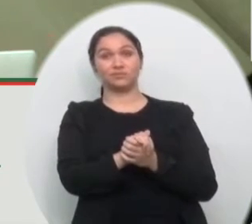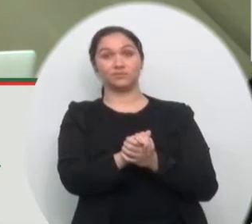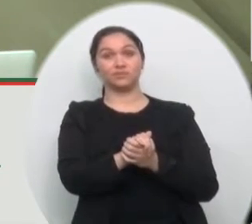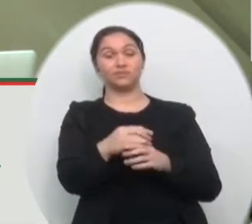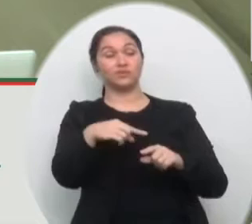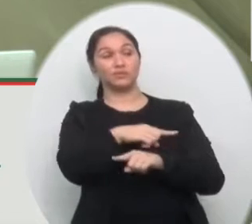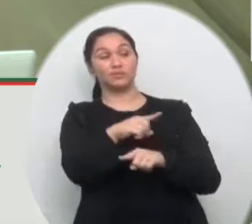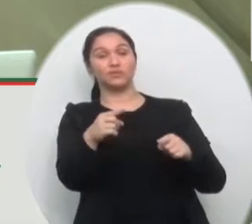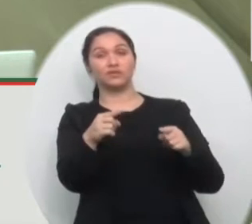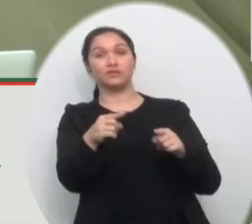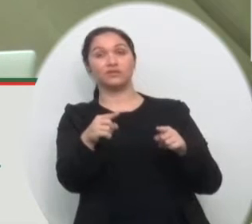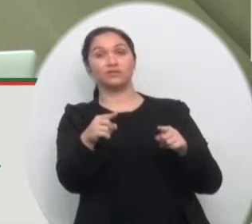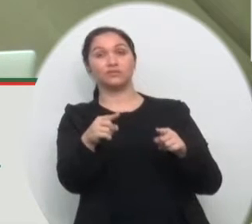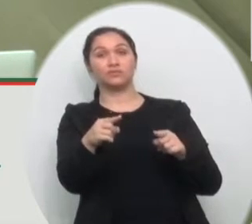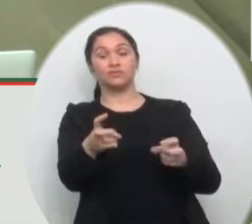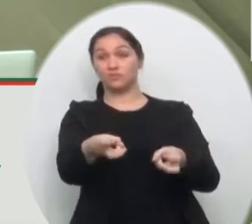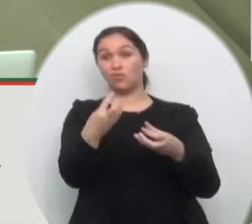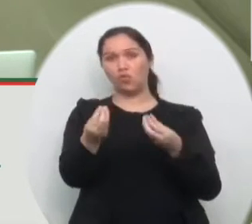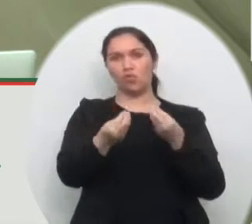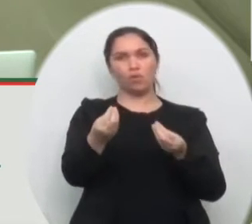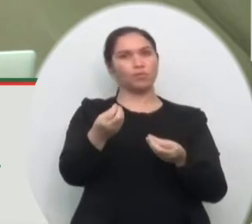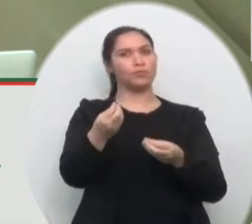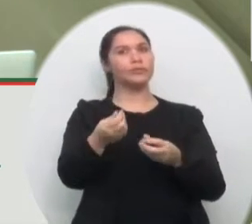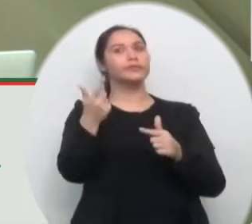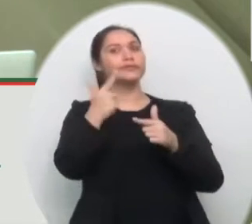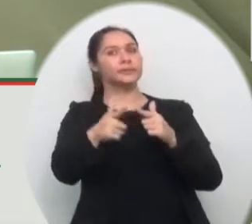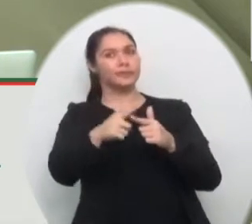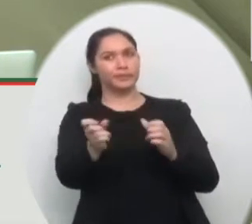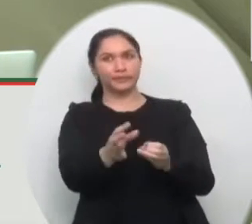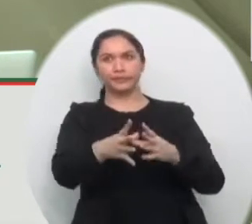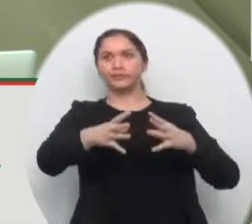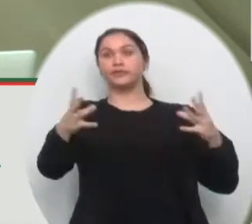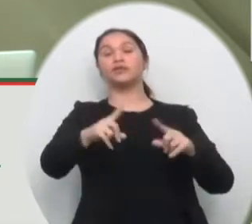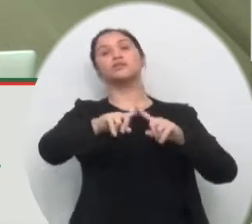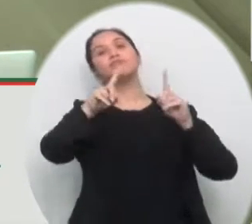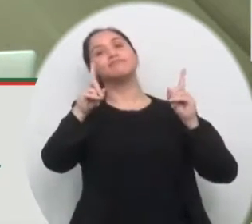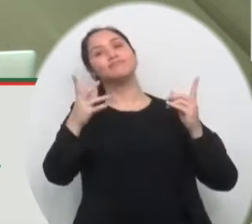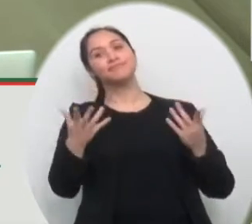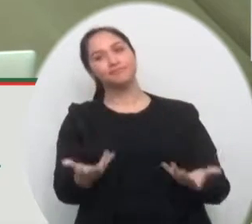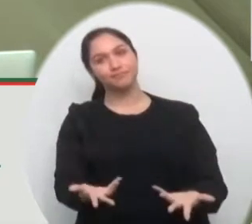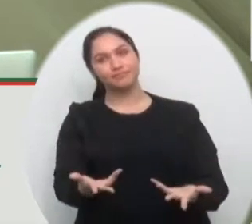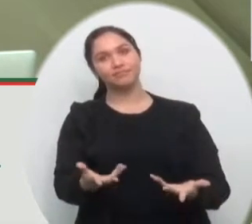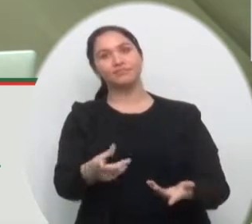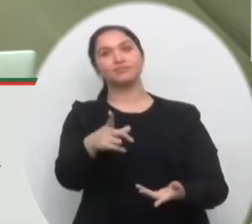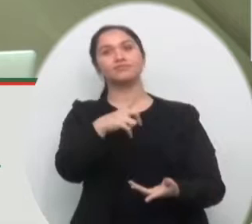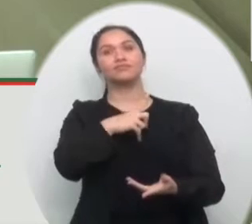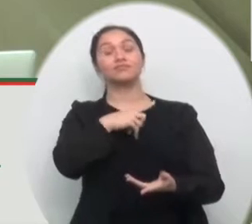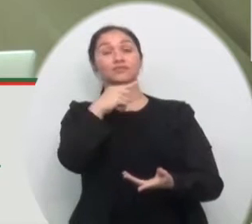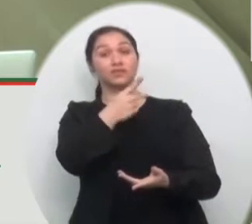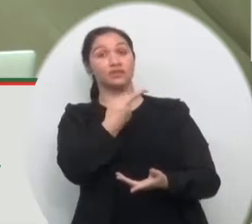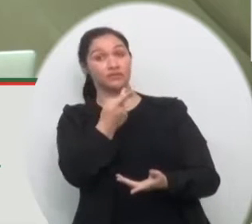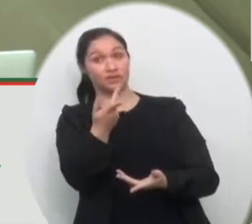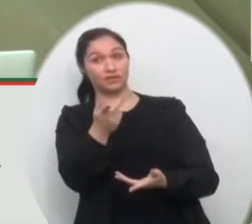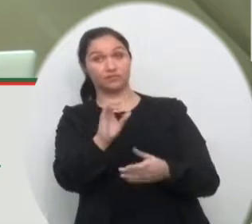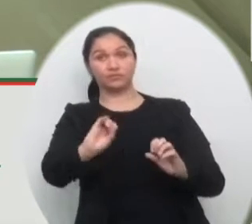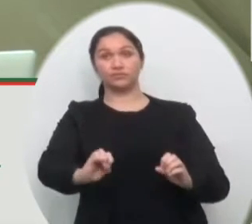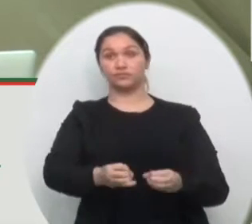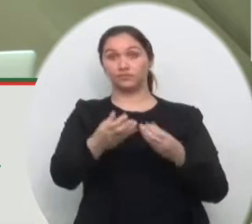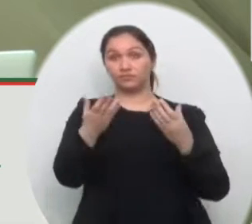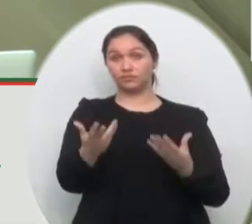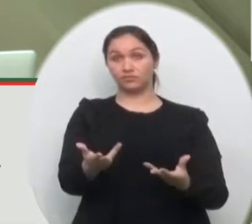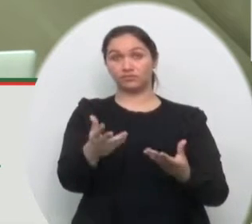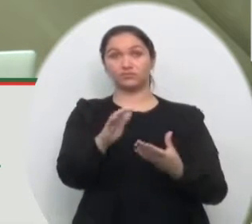uma realidade de verdade. Mas é que tinha que ser ele. Então, assim,